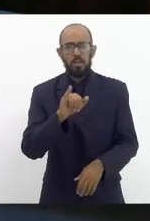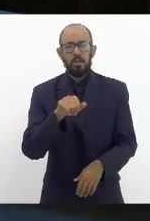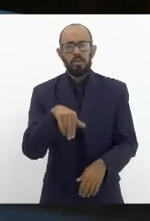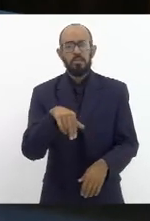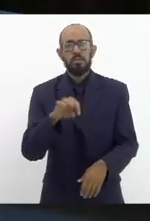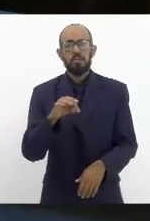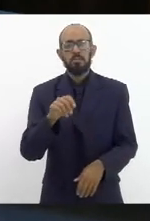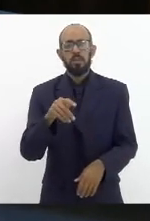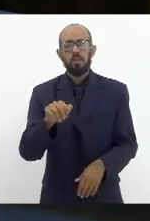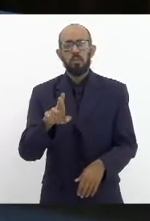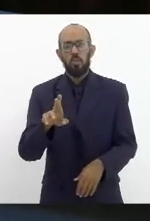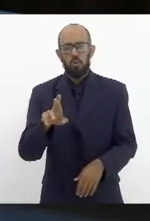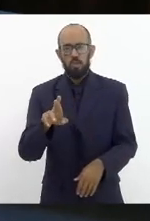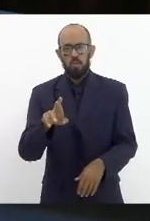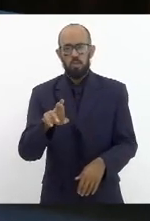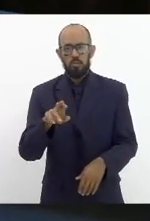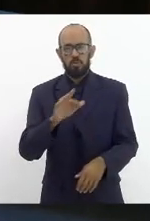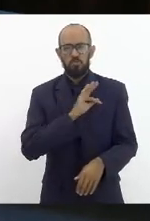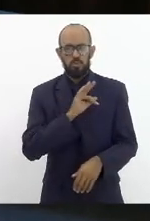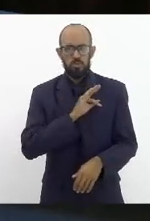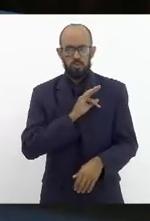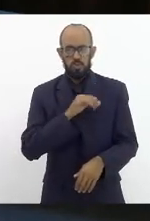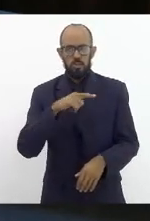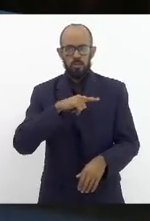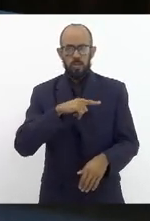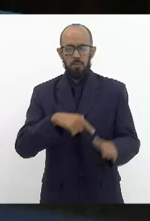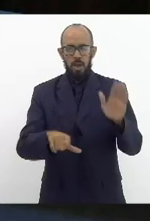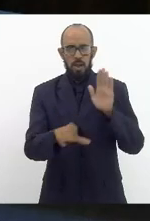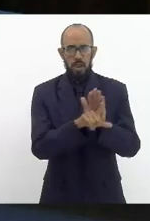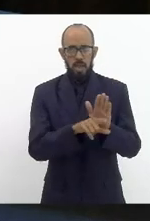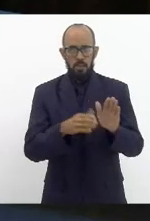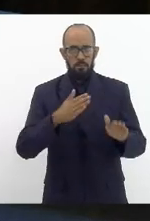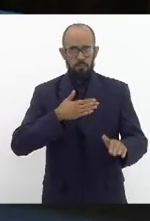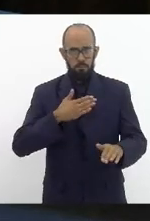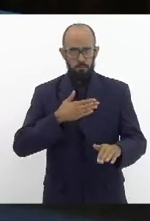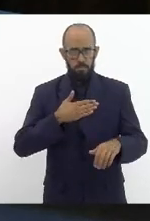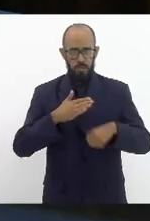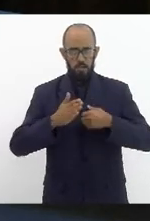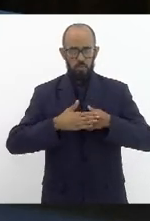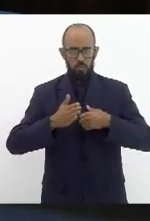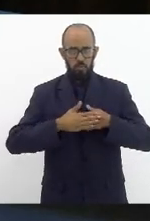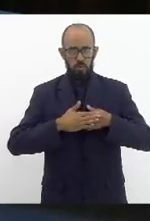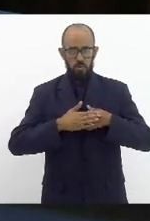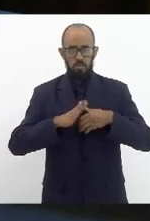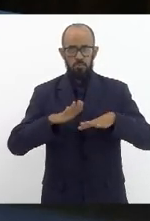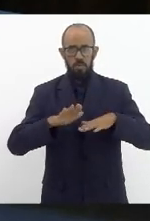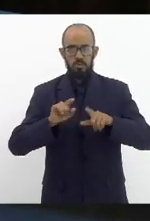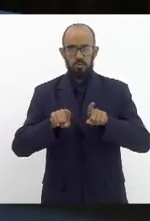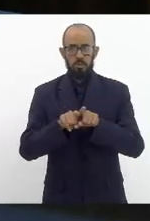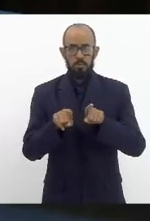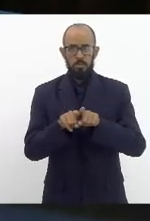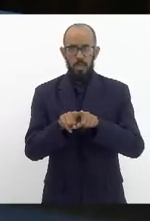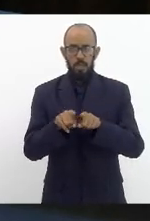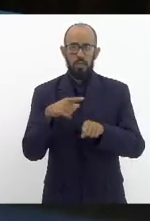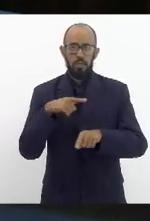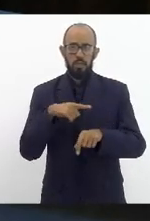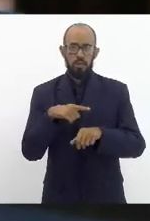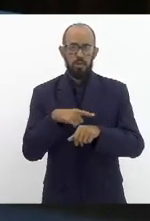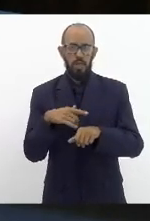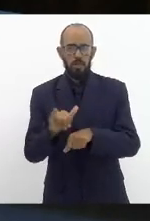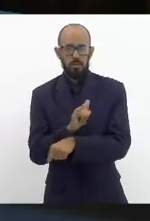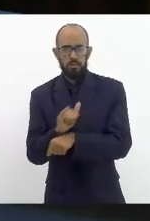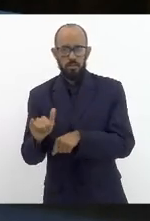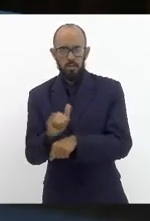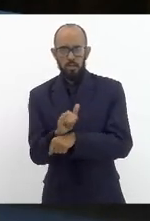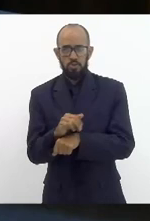lei tramitando, que é de minha autoria, mas uma lei que tem aqui o desenho dos deputados que